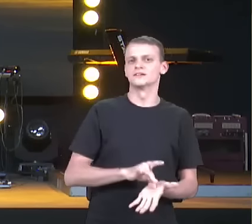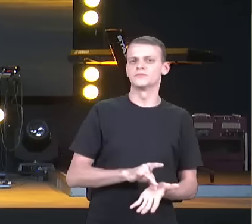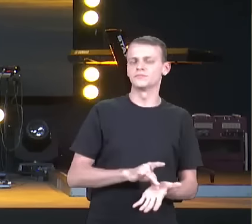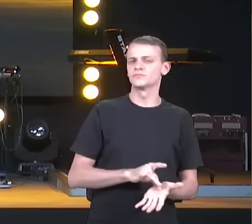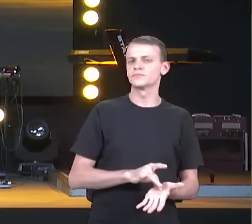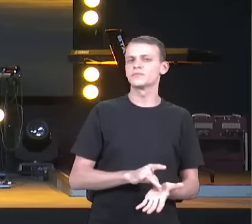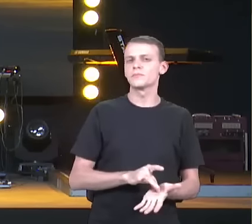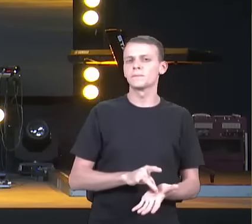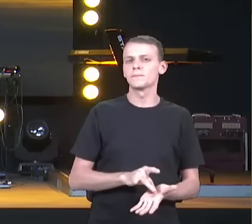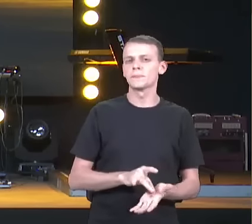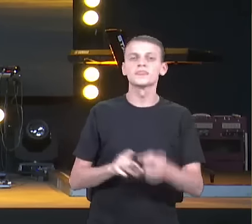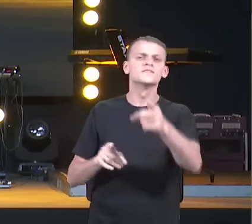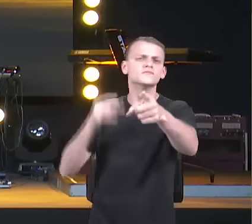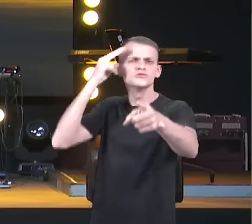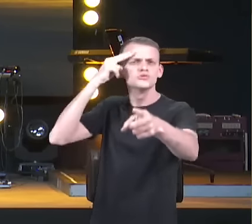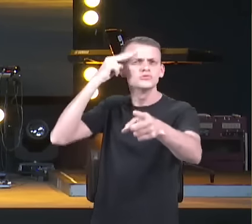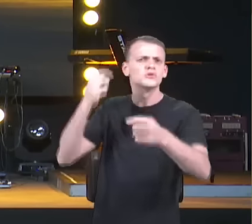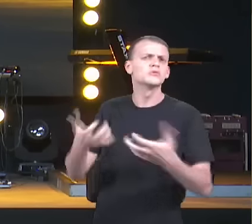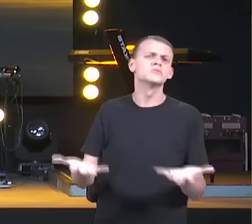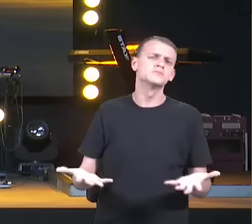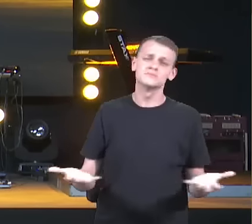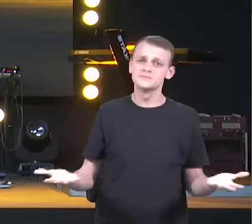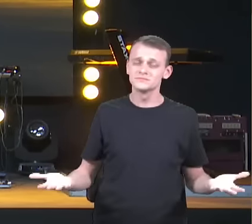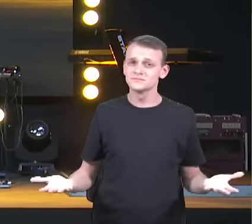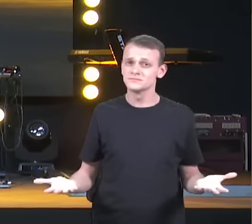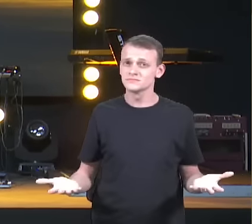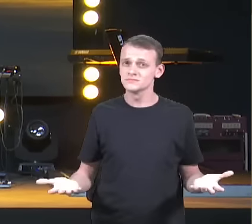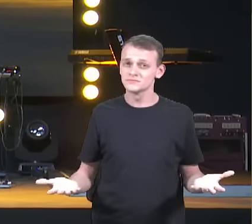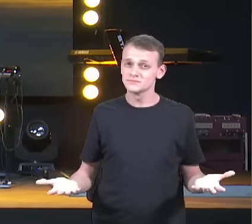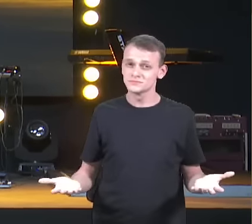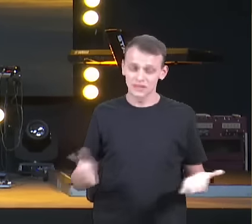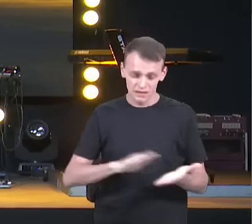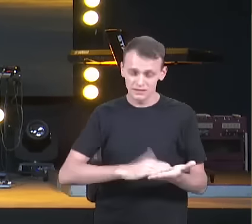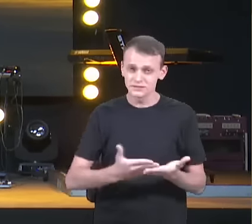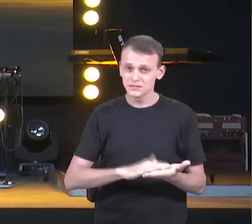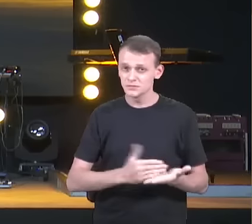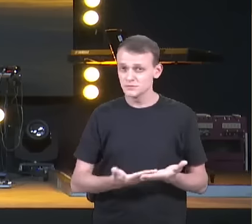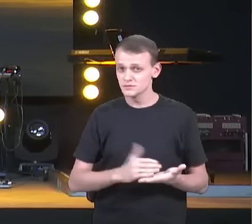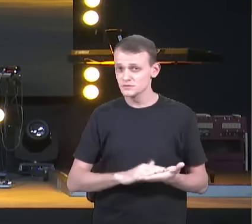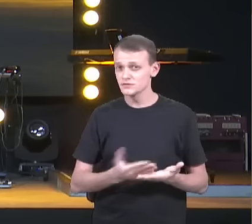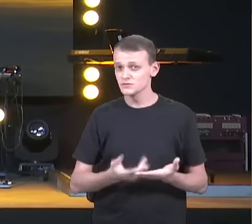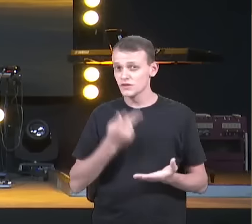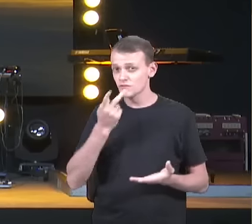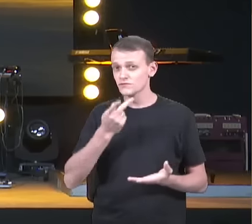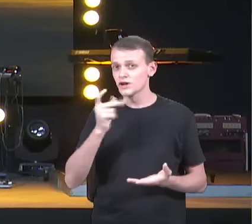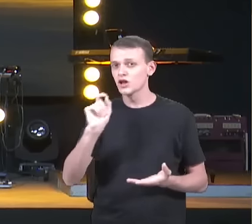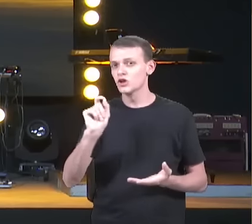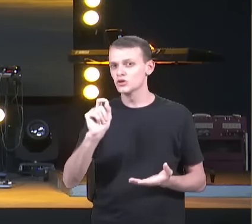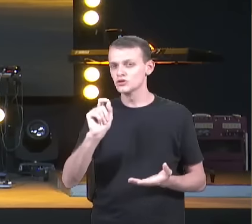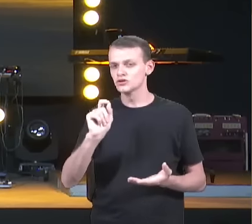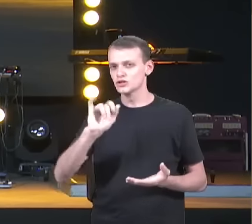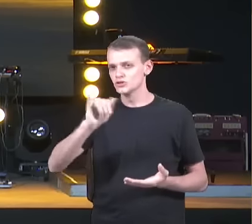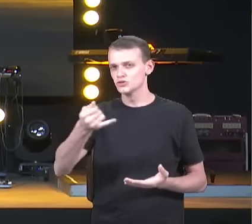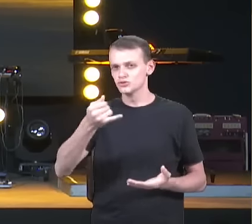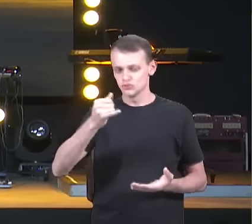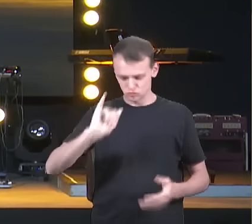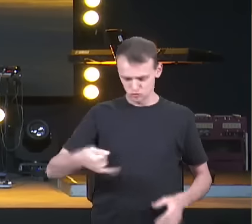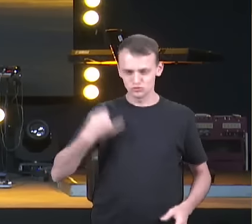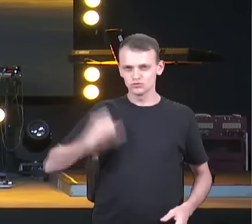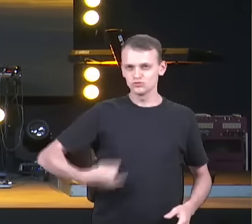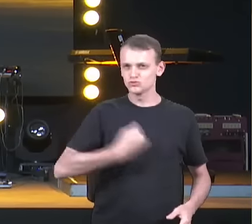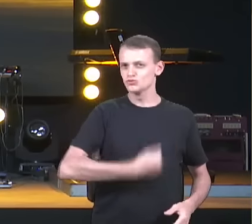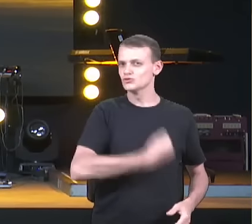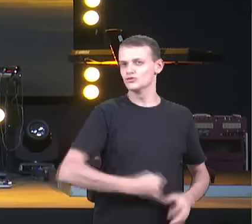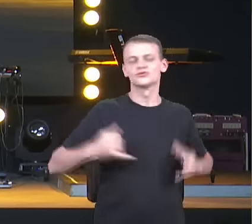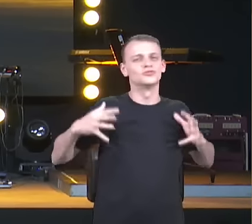Me conte seus sonhos. As interpretações, disse José a Faraó, são